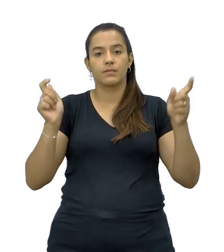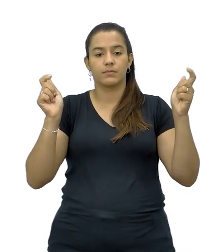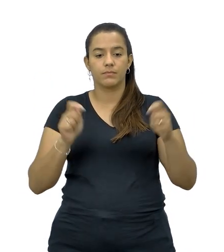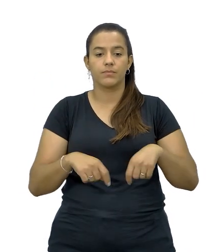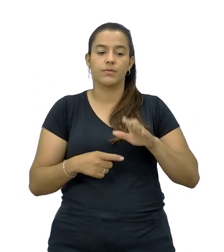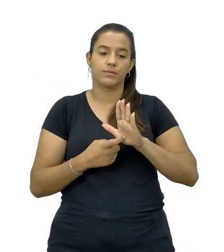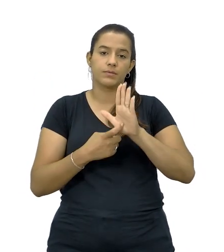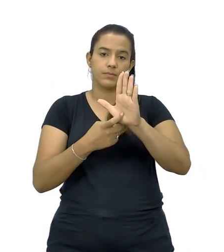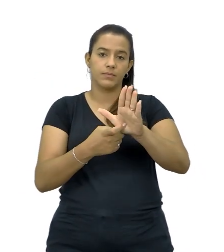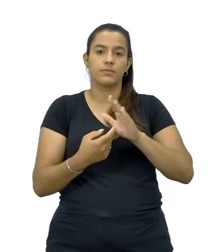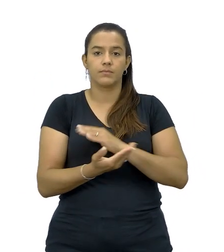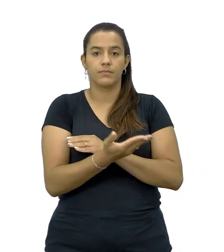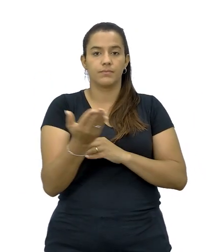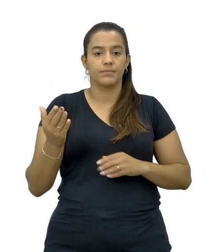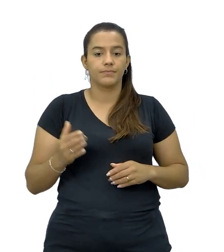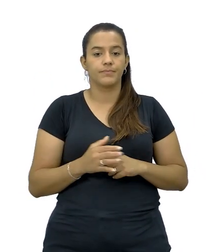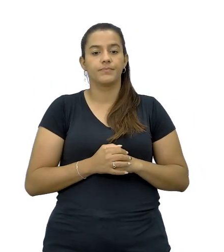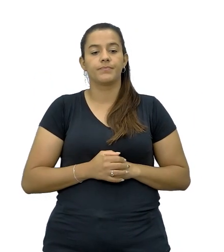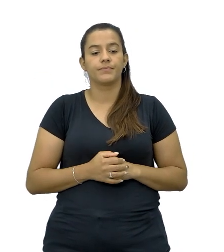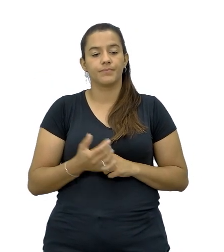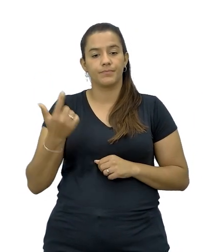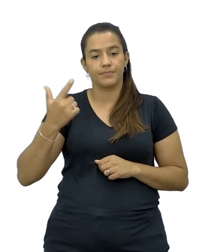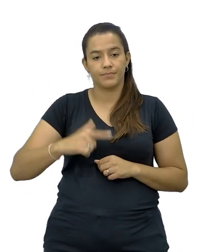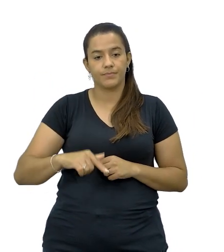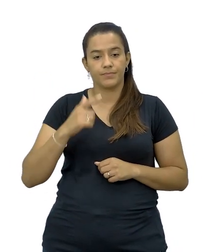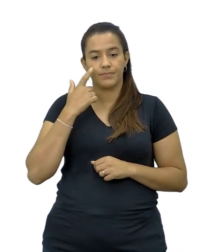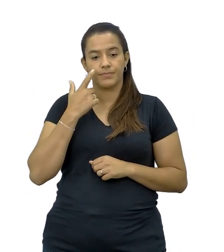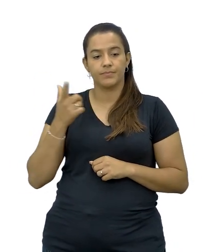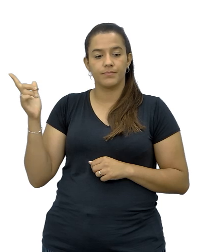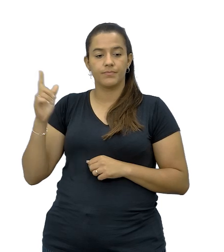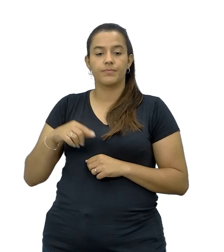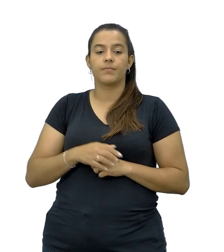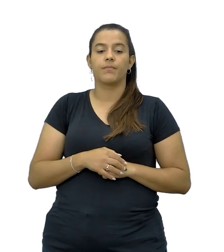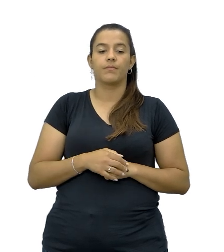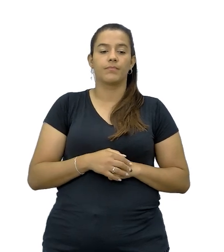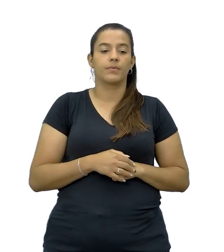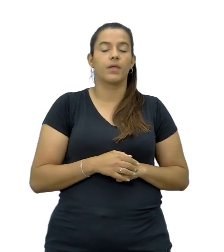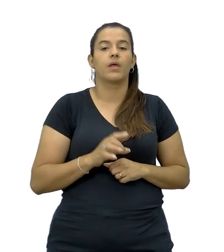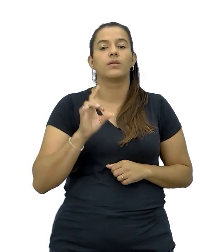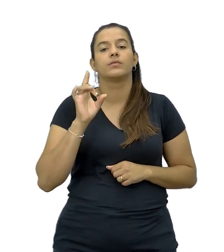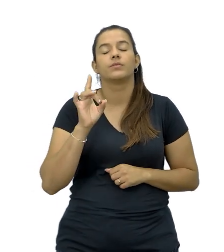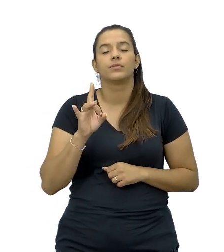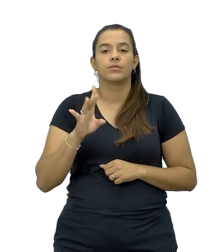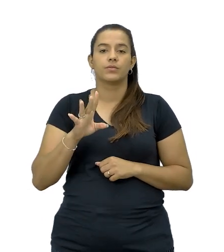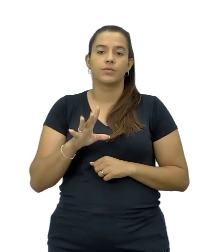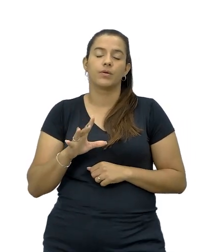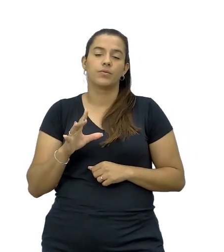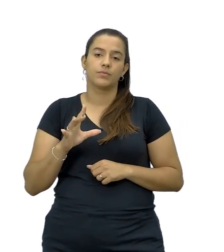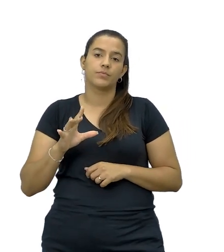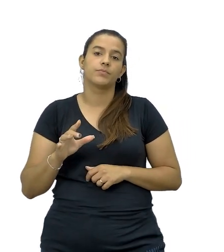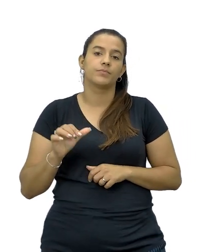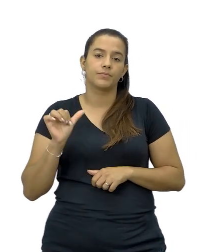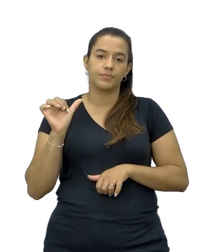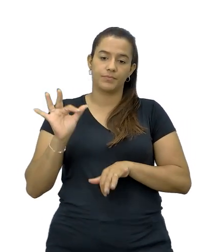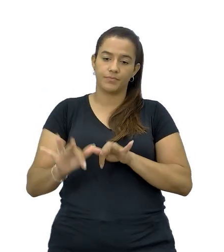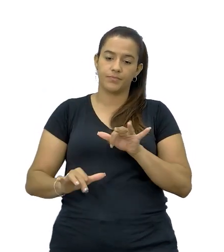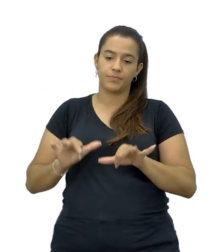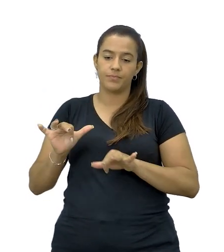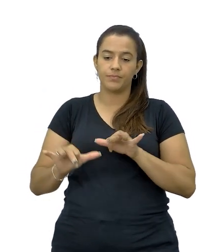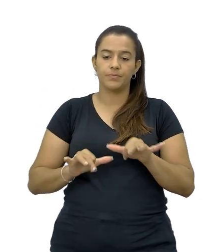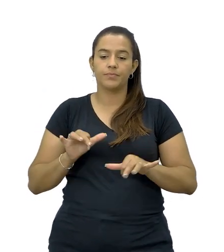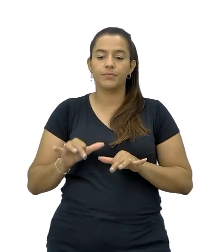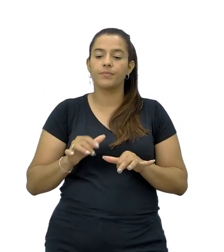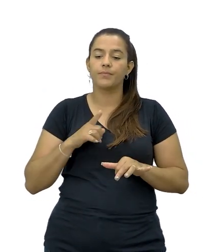aqui apresentadas. Eu apresento mais uma, que é uma fábula, um trechinho só de uma fábula que está na mesma prova, na